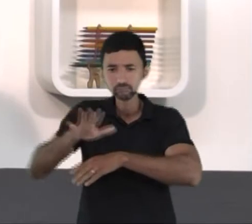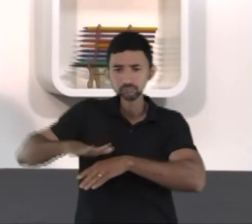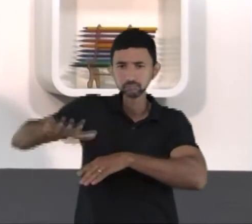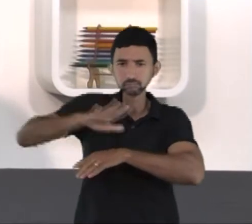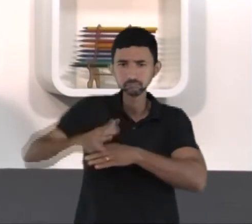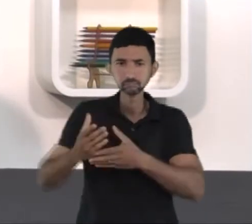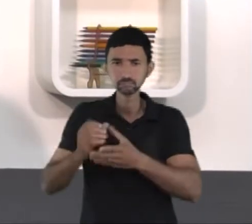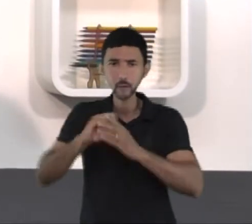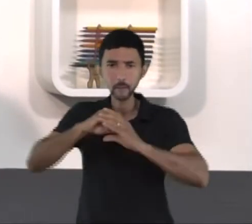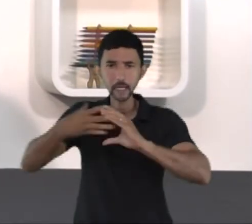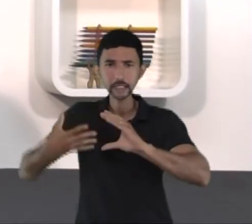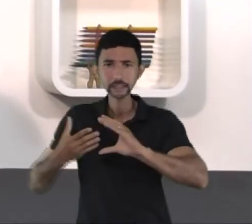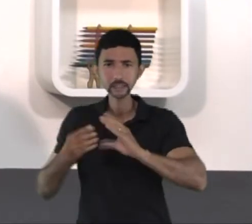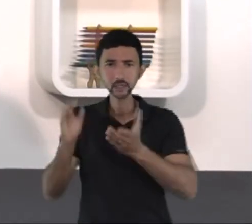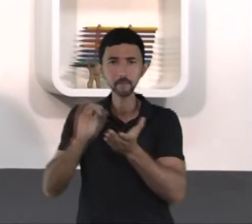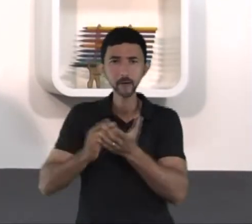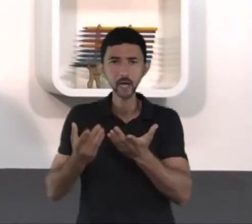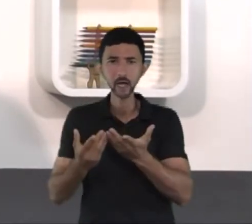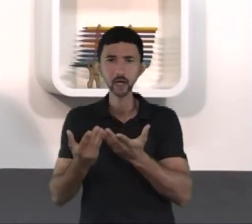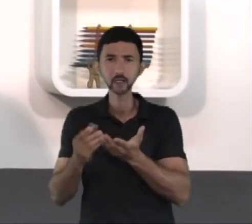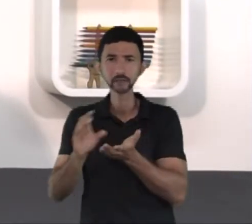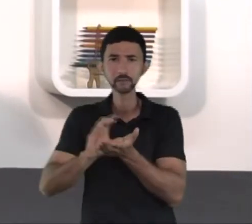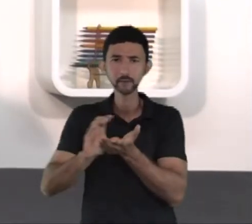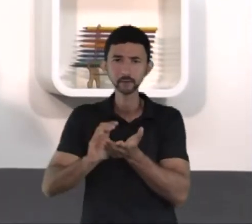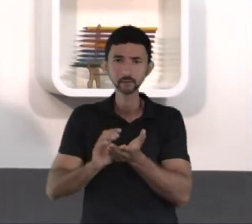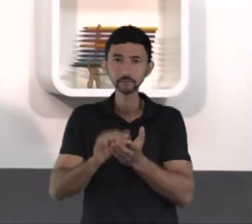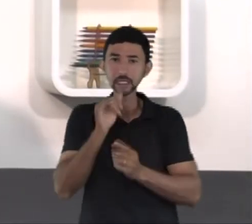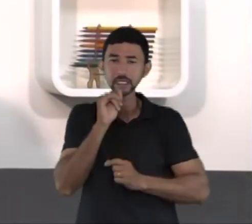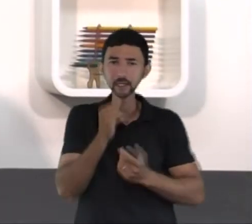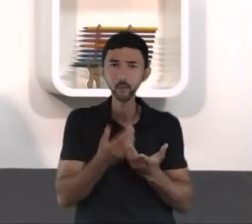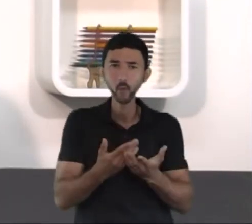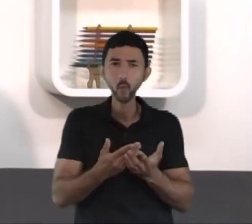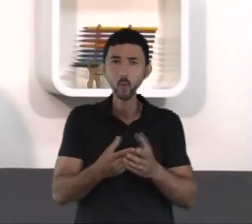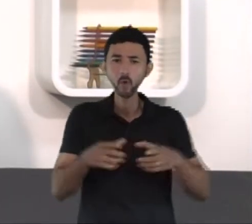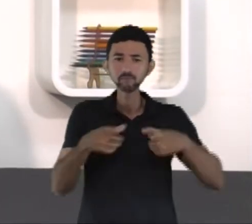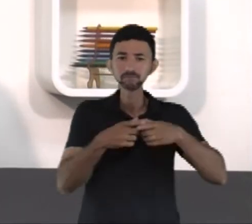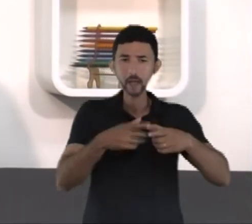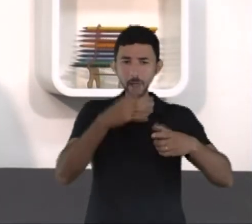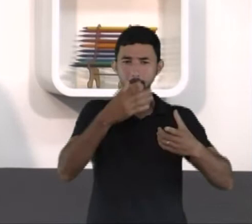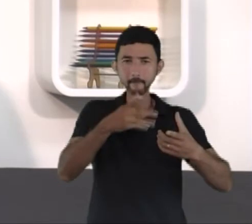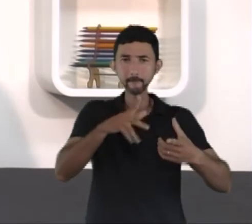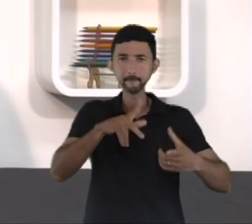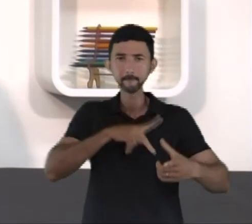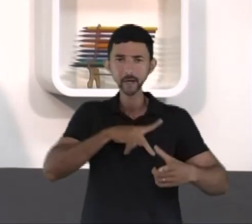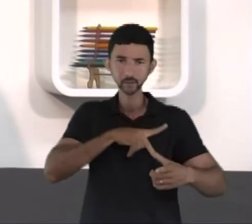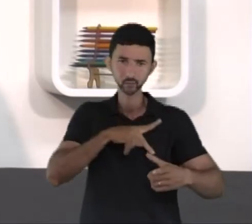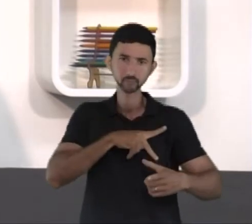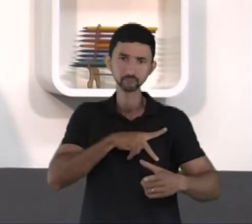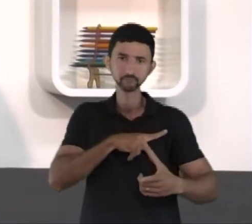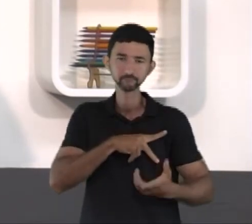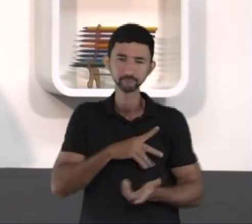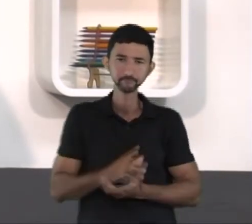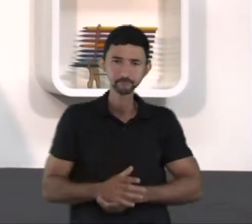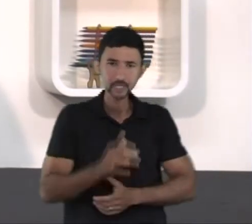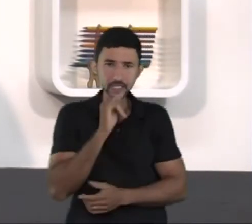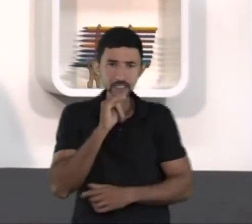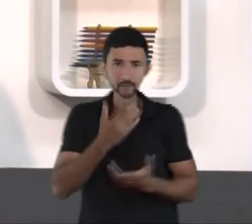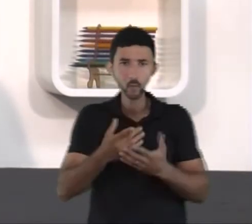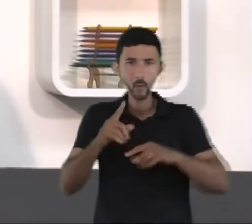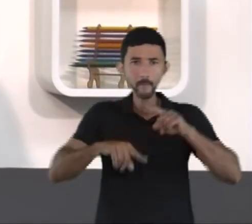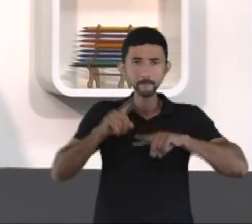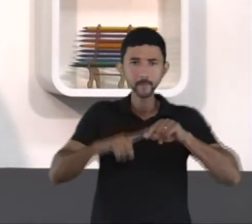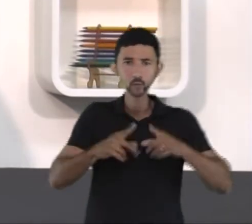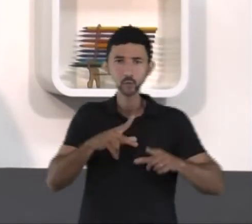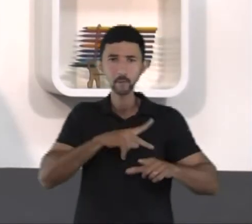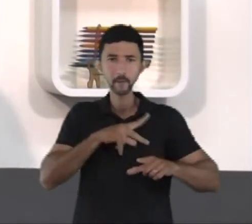característica especial no capitalismo, que é a propriedade privada, né? Nós temos que os meios de produção, eles são de